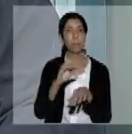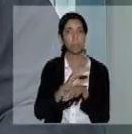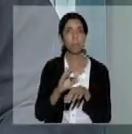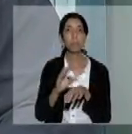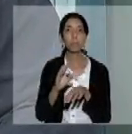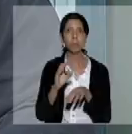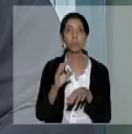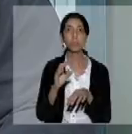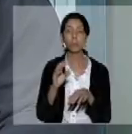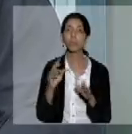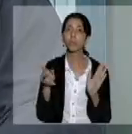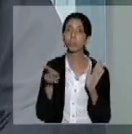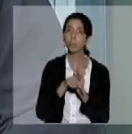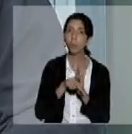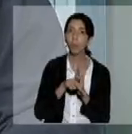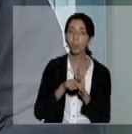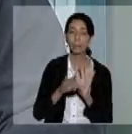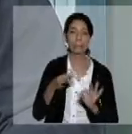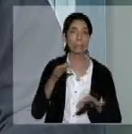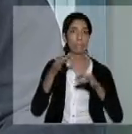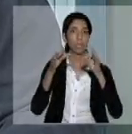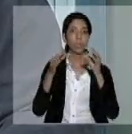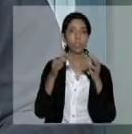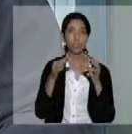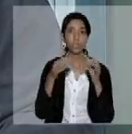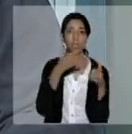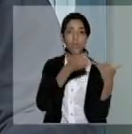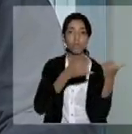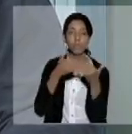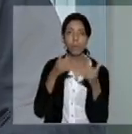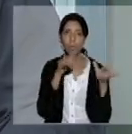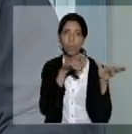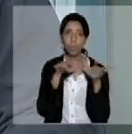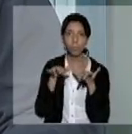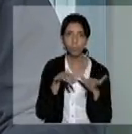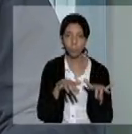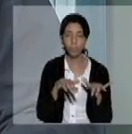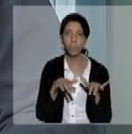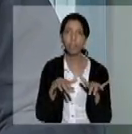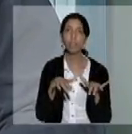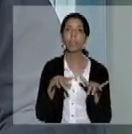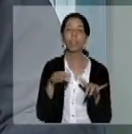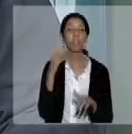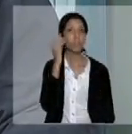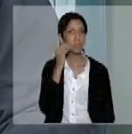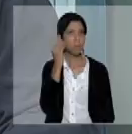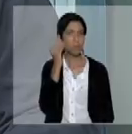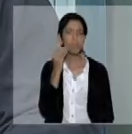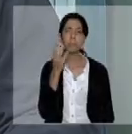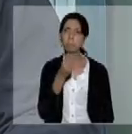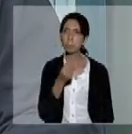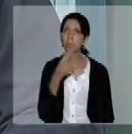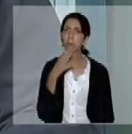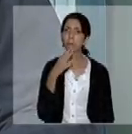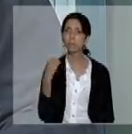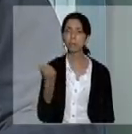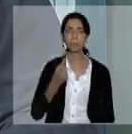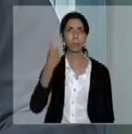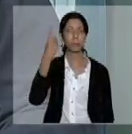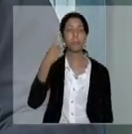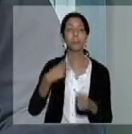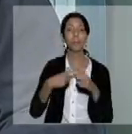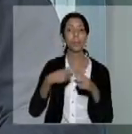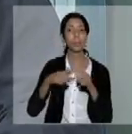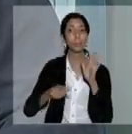reconhecido, né, de graduação, curso superior de tecnologia em jogos digitais. Essa experiência nossa, ela é considerada por muitos como